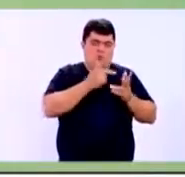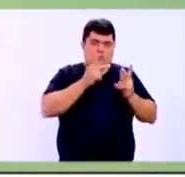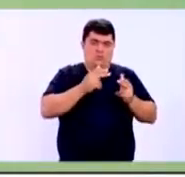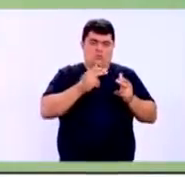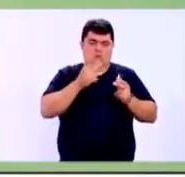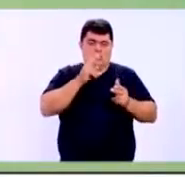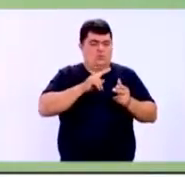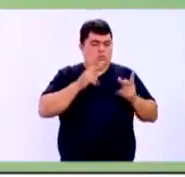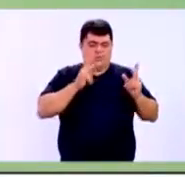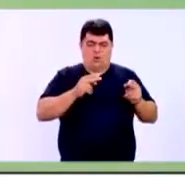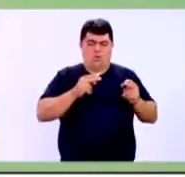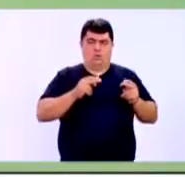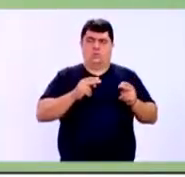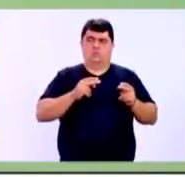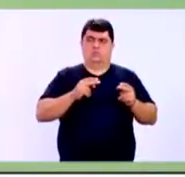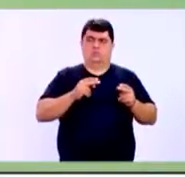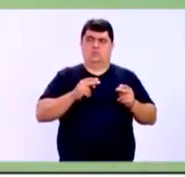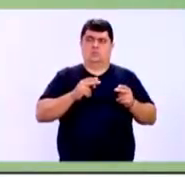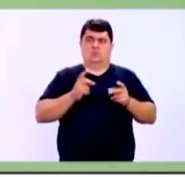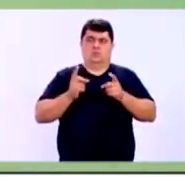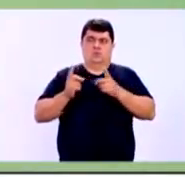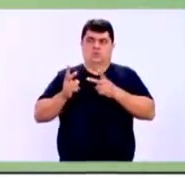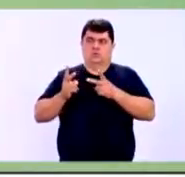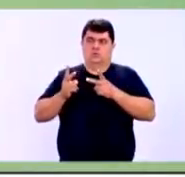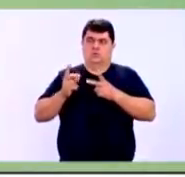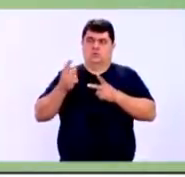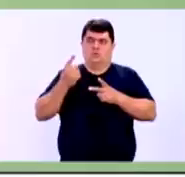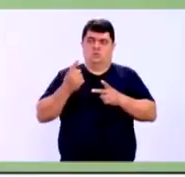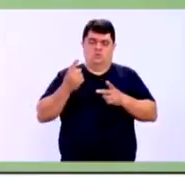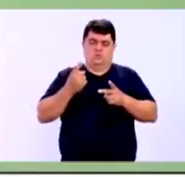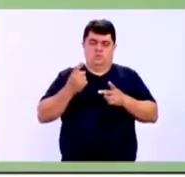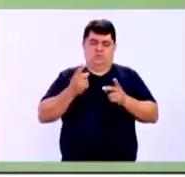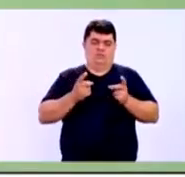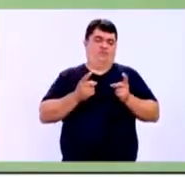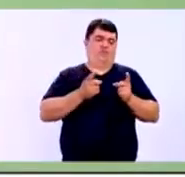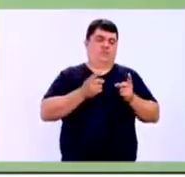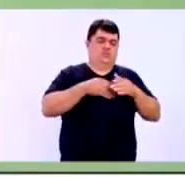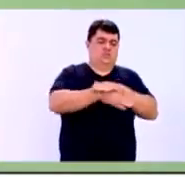uma única aquisição e as vendas uma única saída.